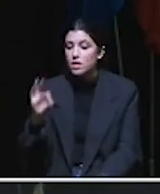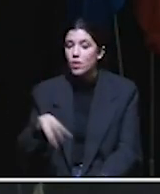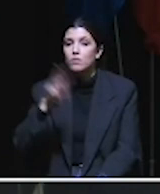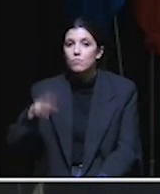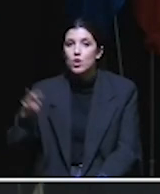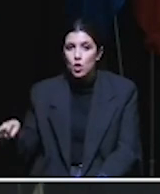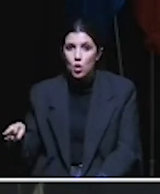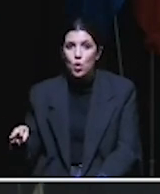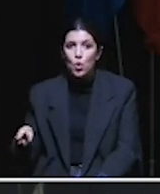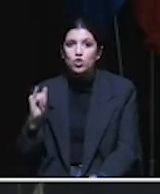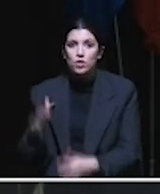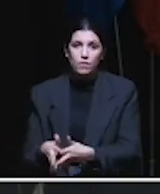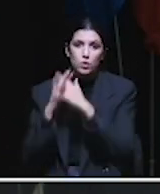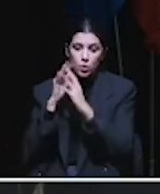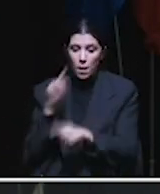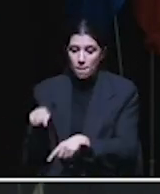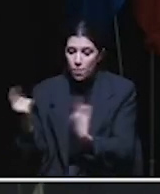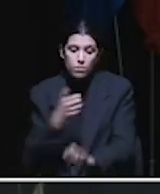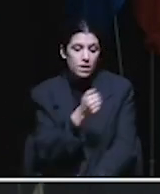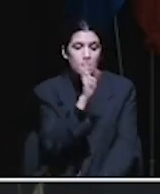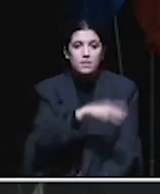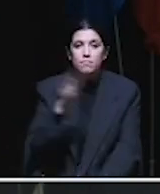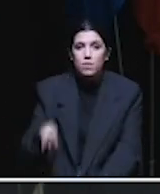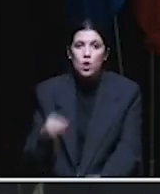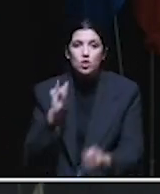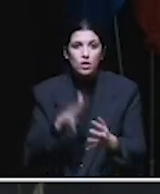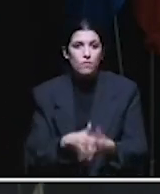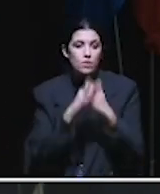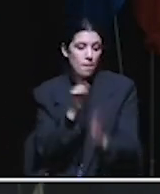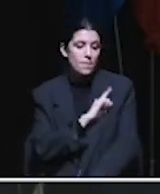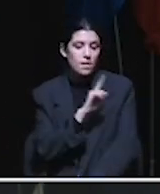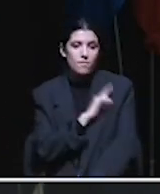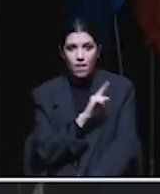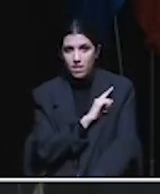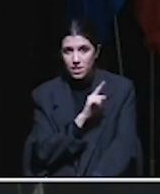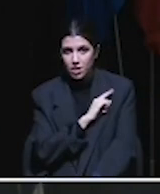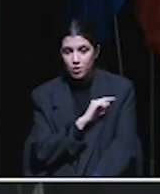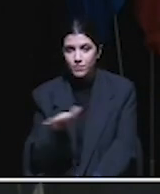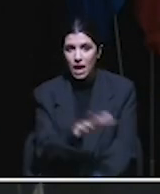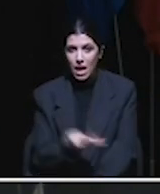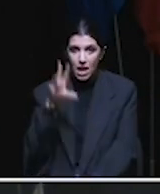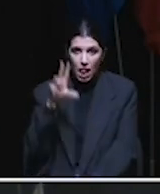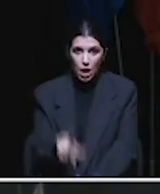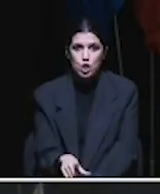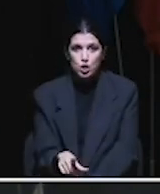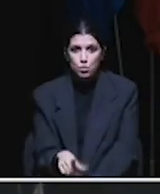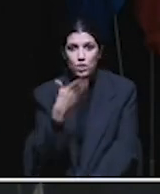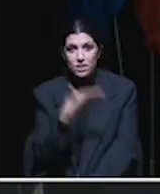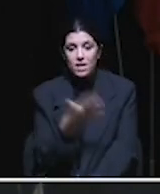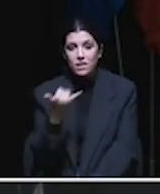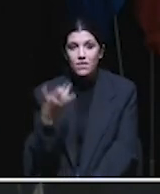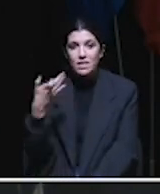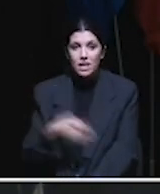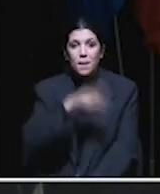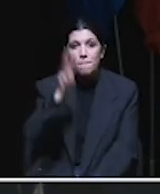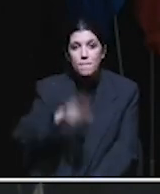de euros em infraestruturas públicas e 15 milhões de euros em infraestruturas privadas. Na área metropolitana de Lisboa, são 127